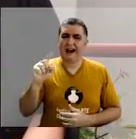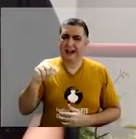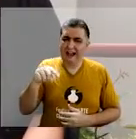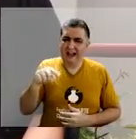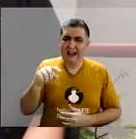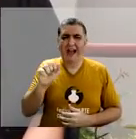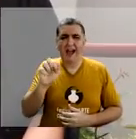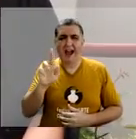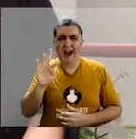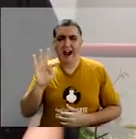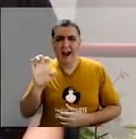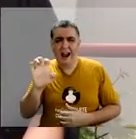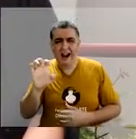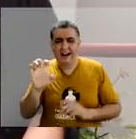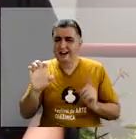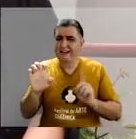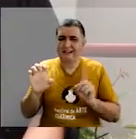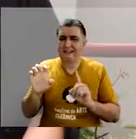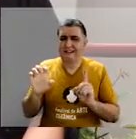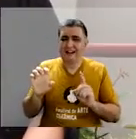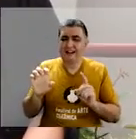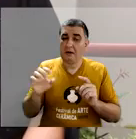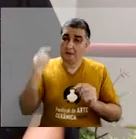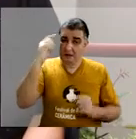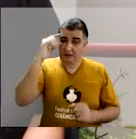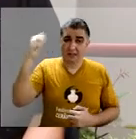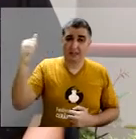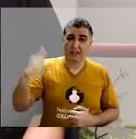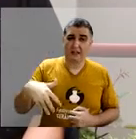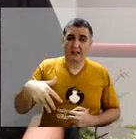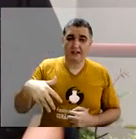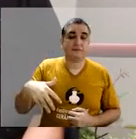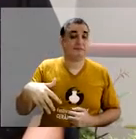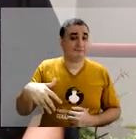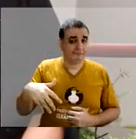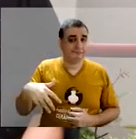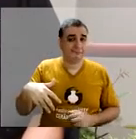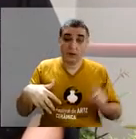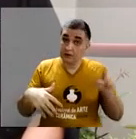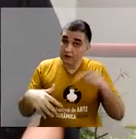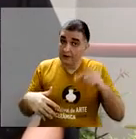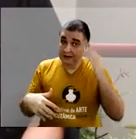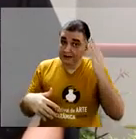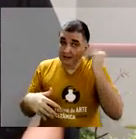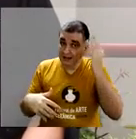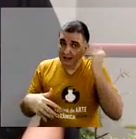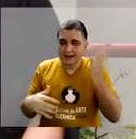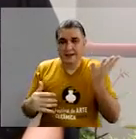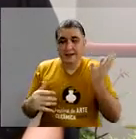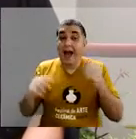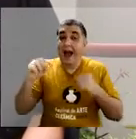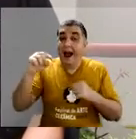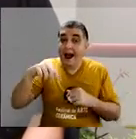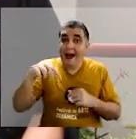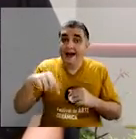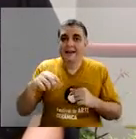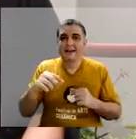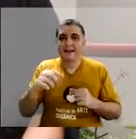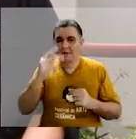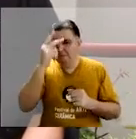nós achamos que é, né? Sabemos que é uma forma de arte, né? Então, a gente recebe muito